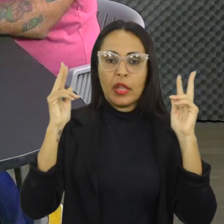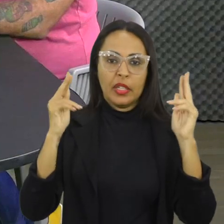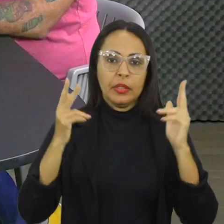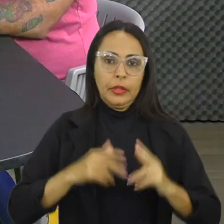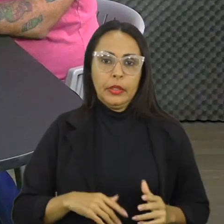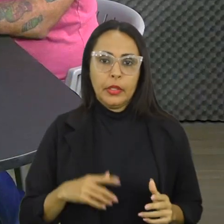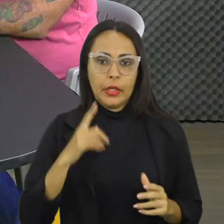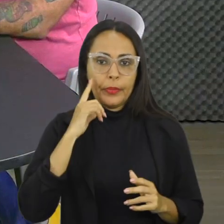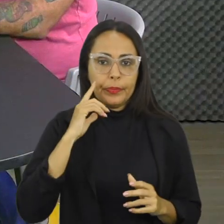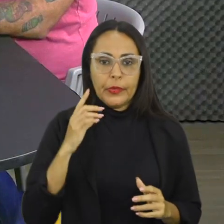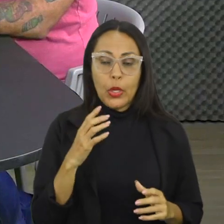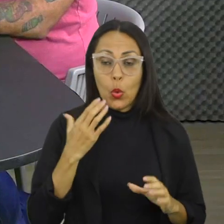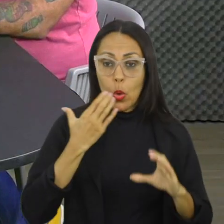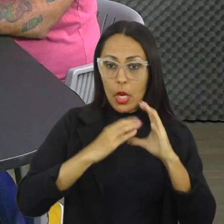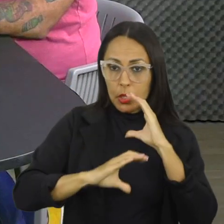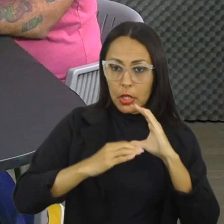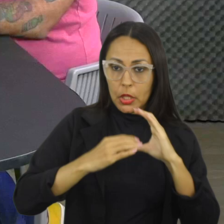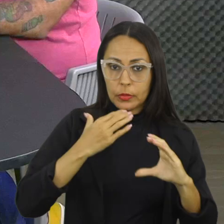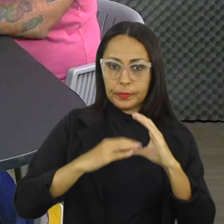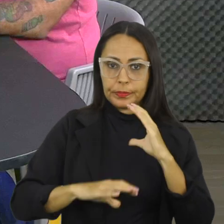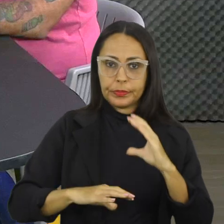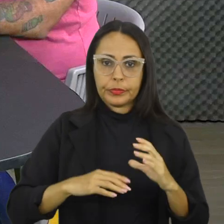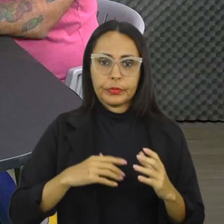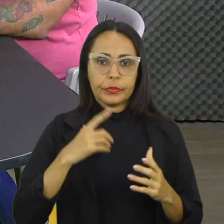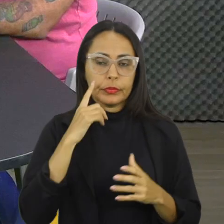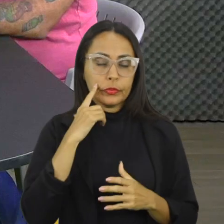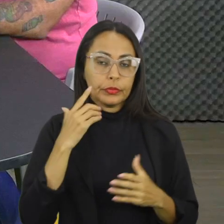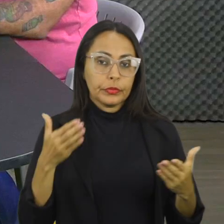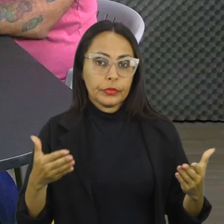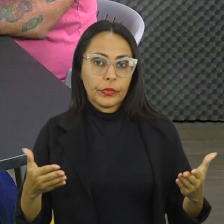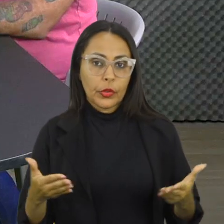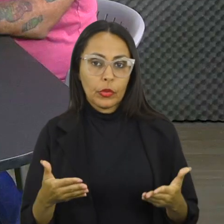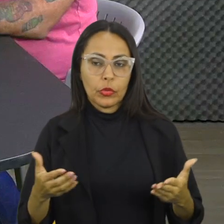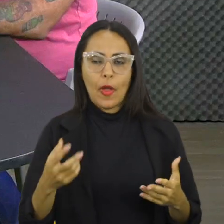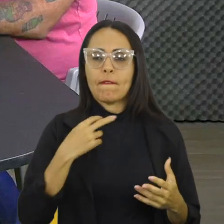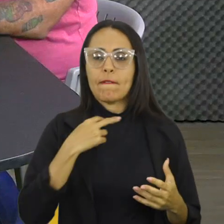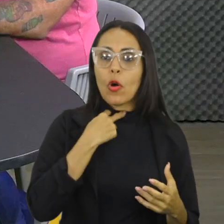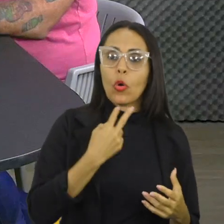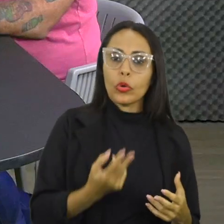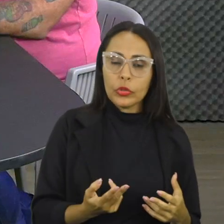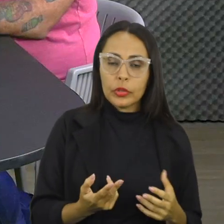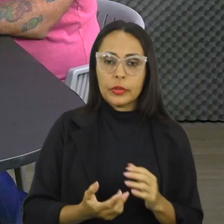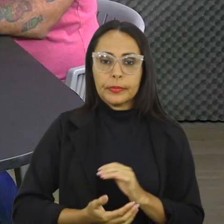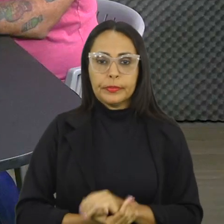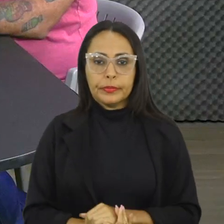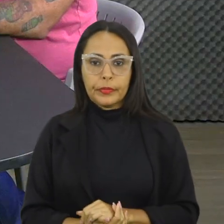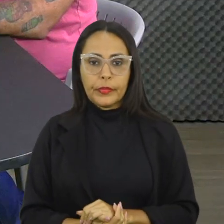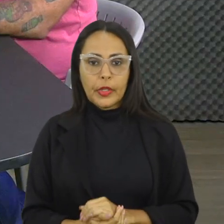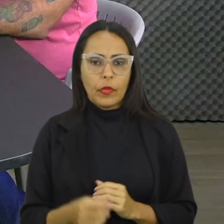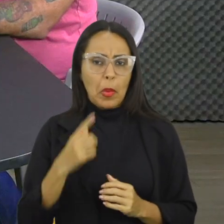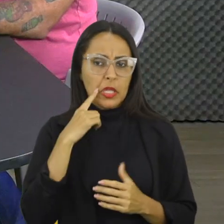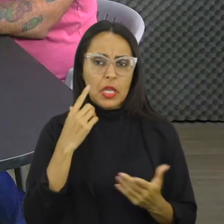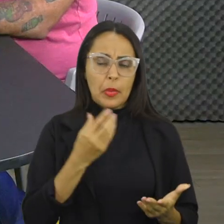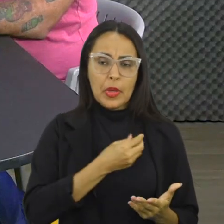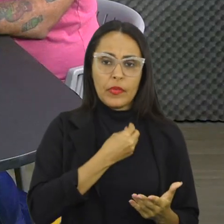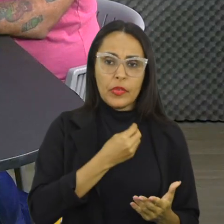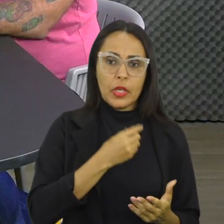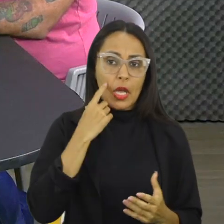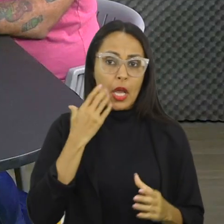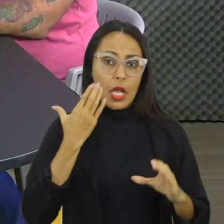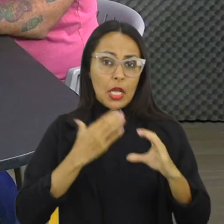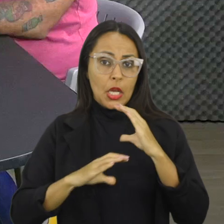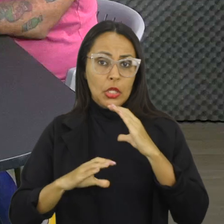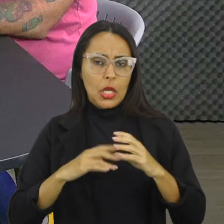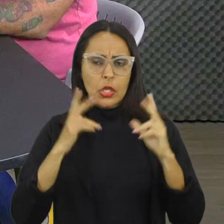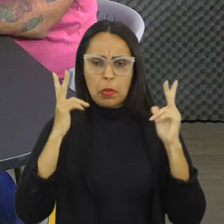Eu cantando, no caso, meu instrumento hoje é a voz, meu instrumento principal. Eu vou passar a minha vida cantando em